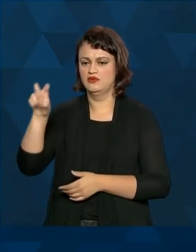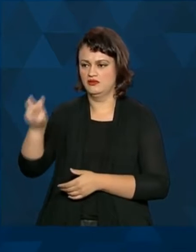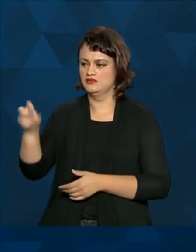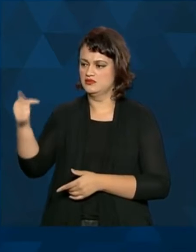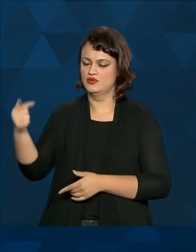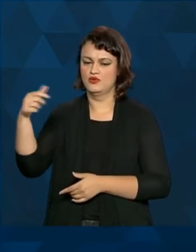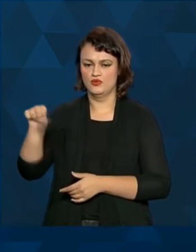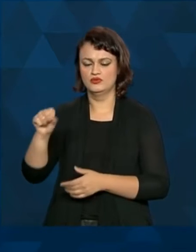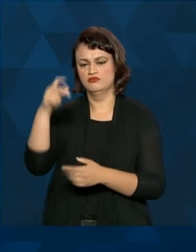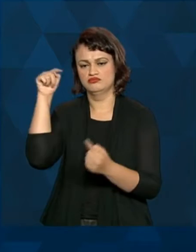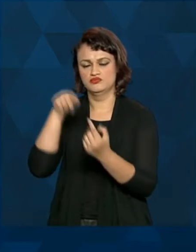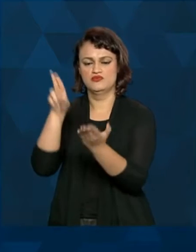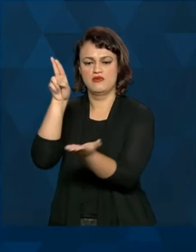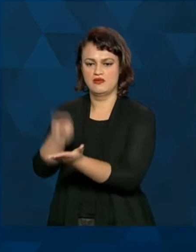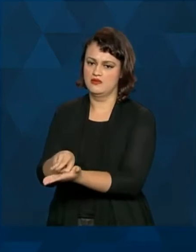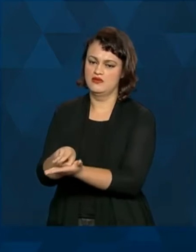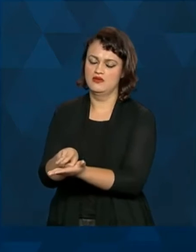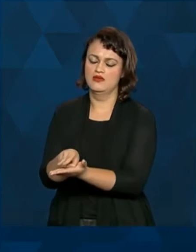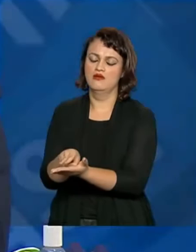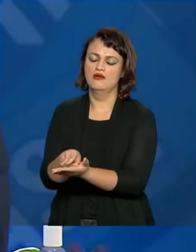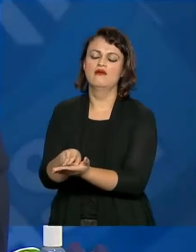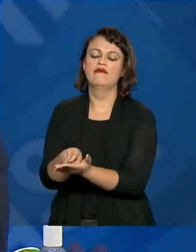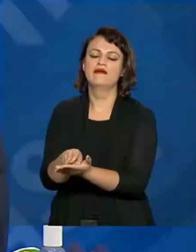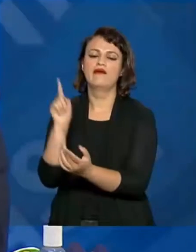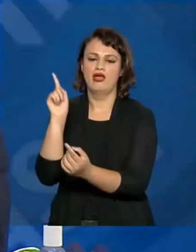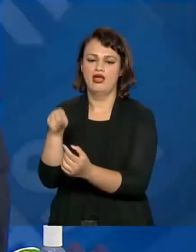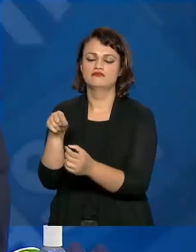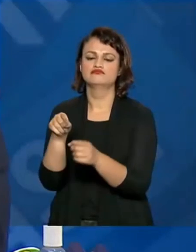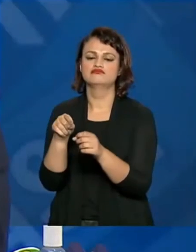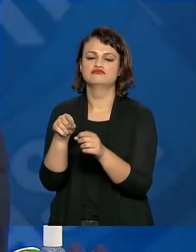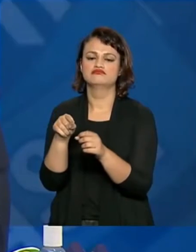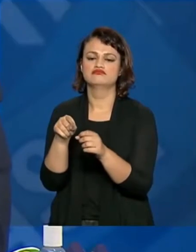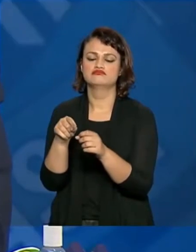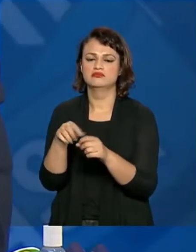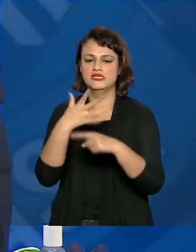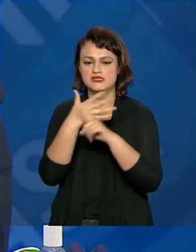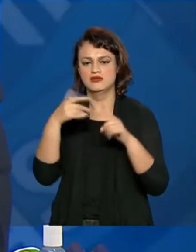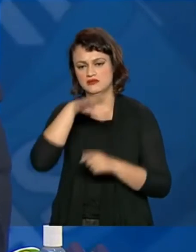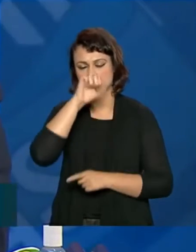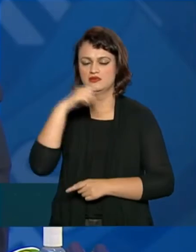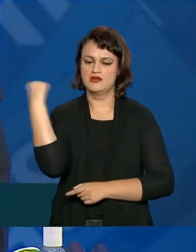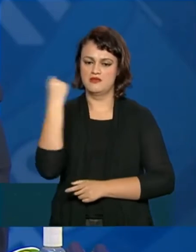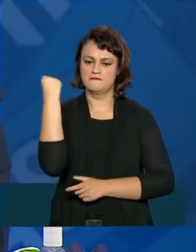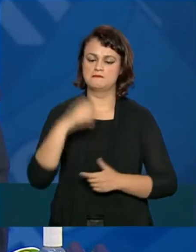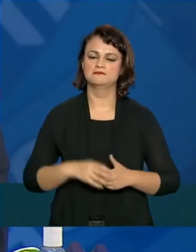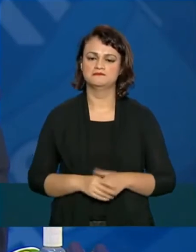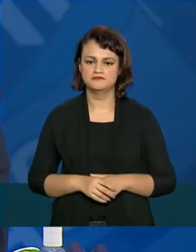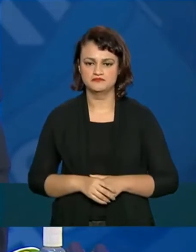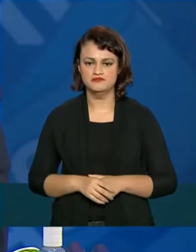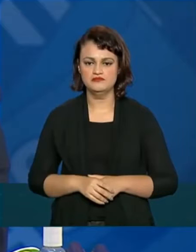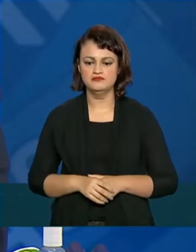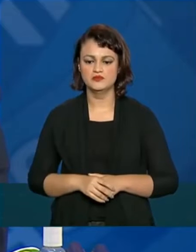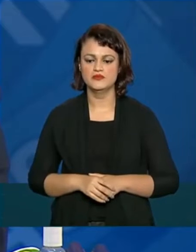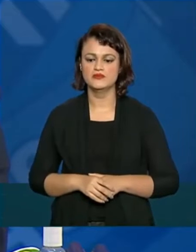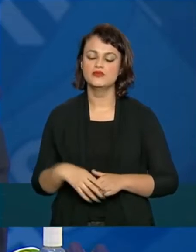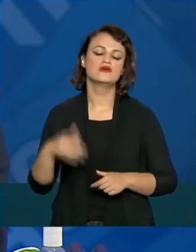262.578 casos de hospitalizações por síndrome respiratória aguda grave. Próximo. Quando a gente